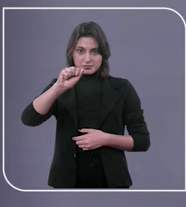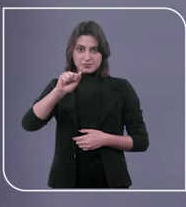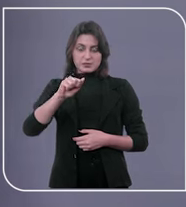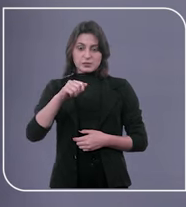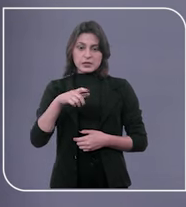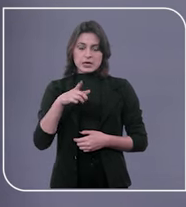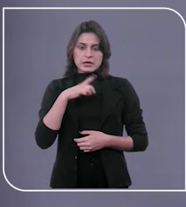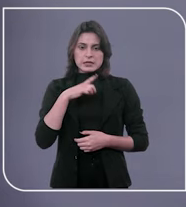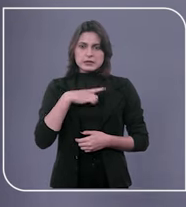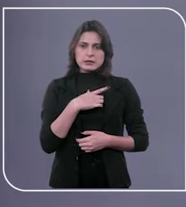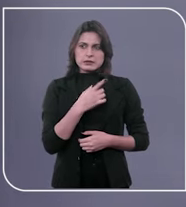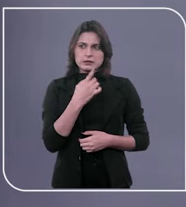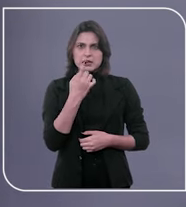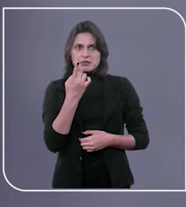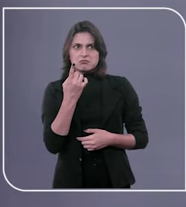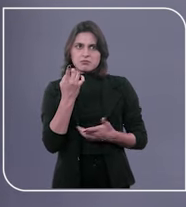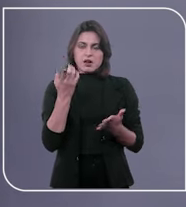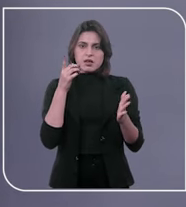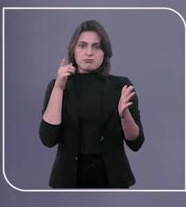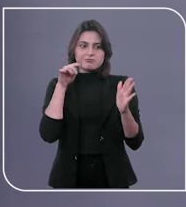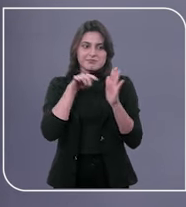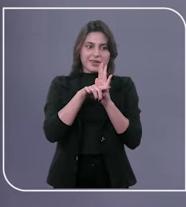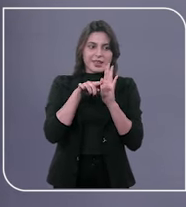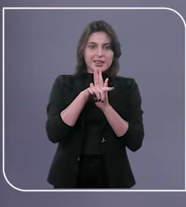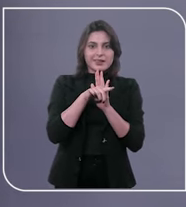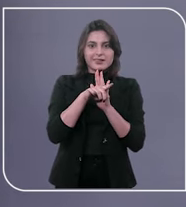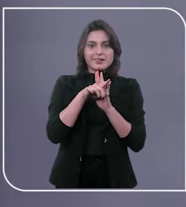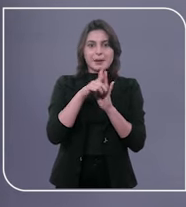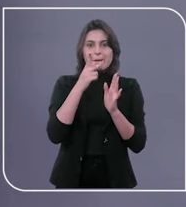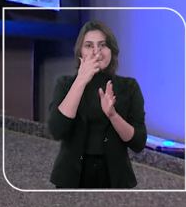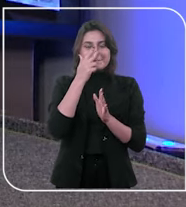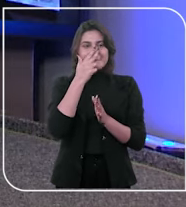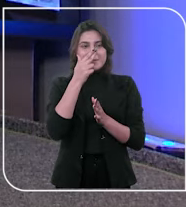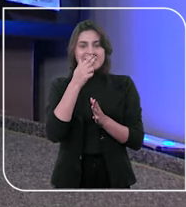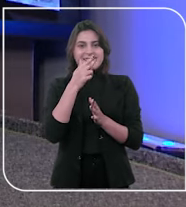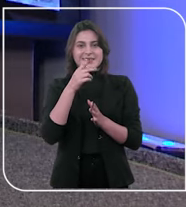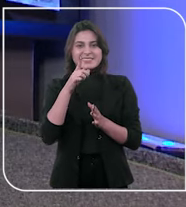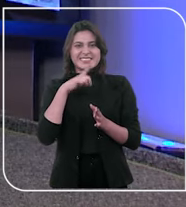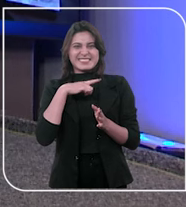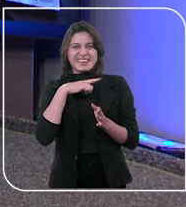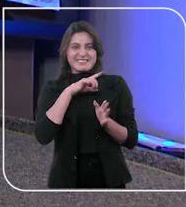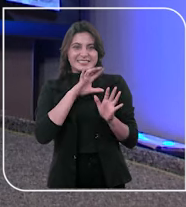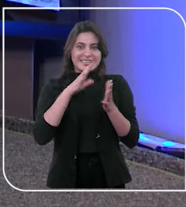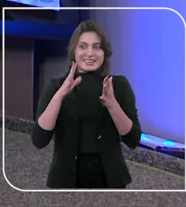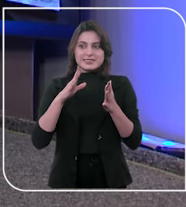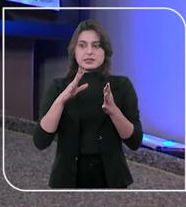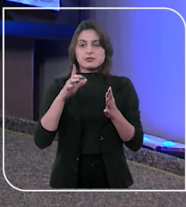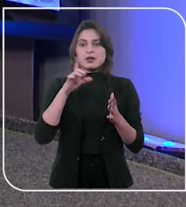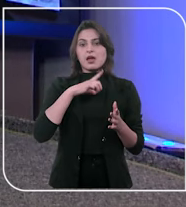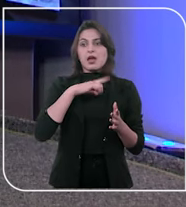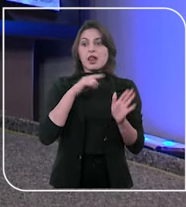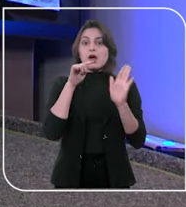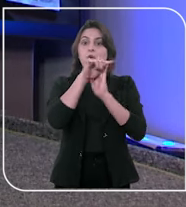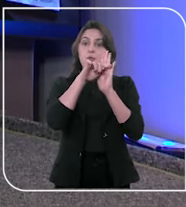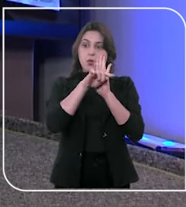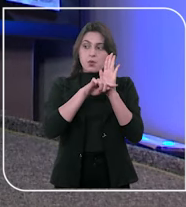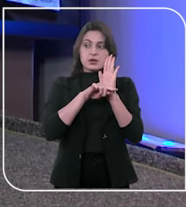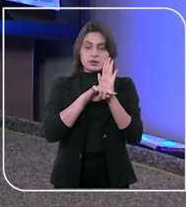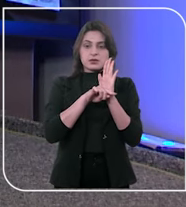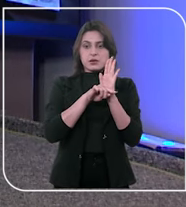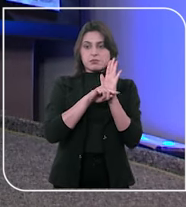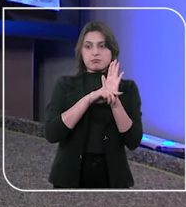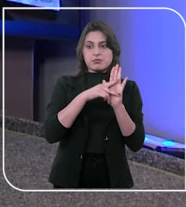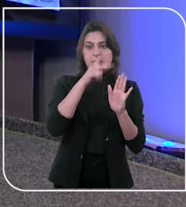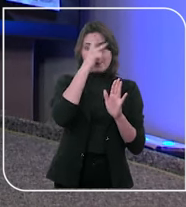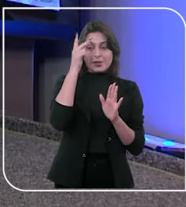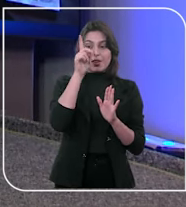bastante polêmica aí, diz respeito ao exame de corpo de delito. Realmente, esse procedimento ele é necessário para que haja a